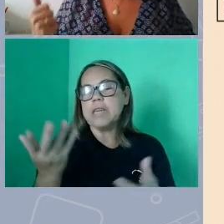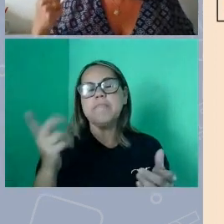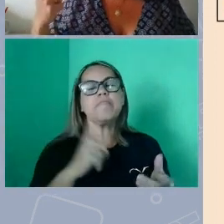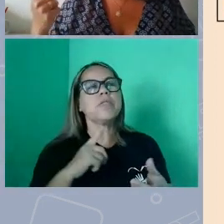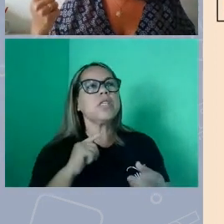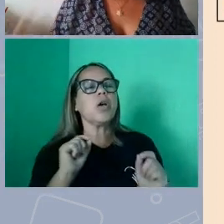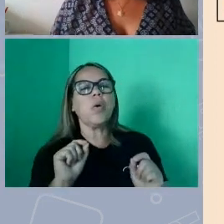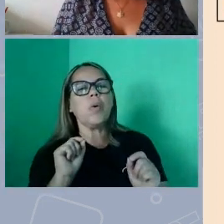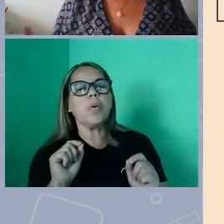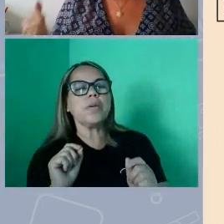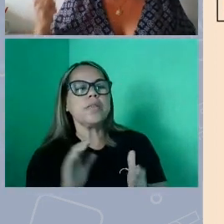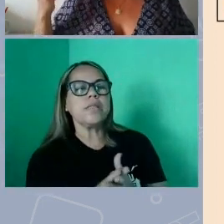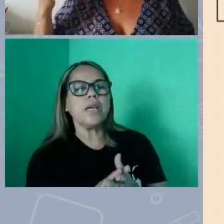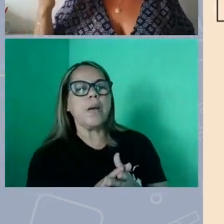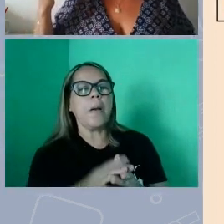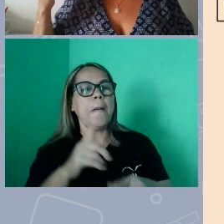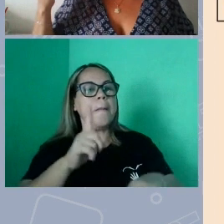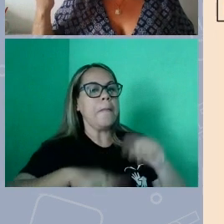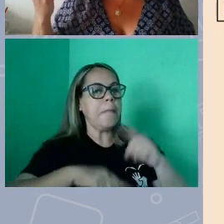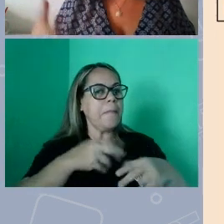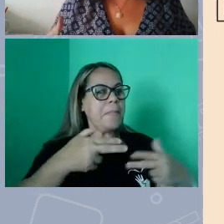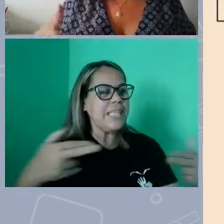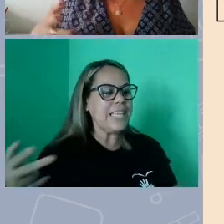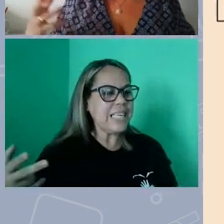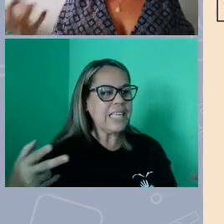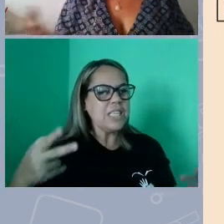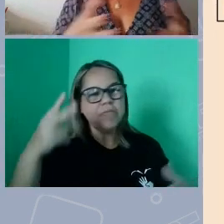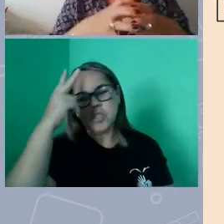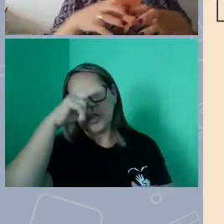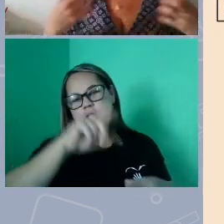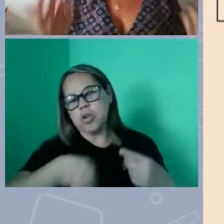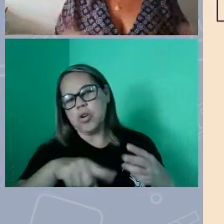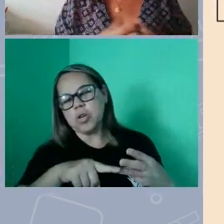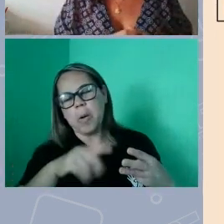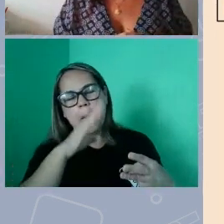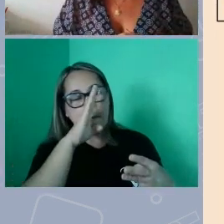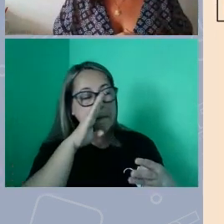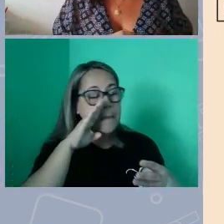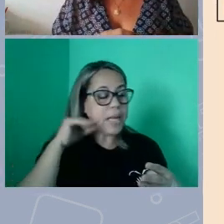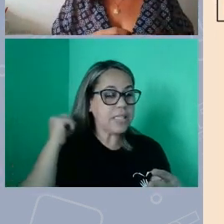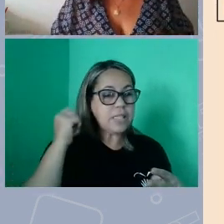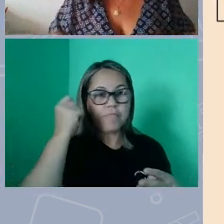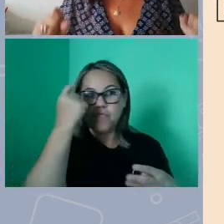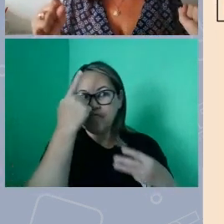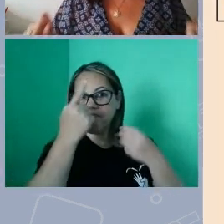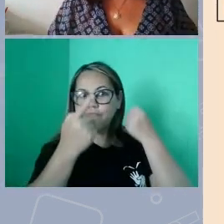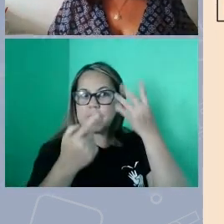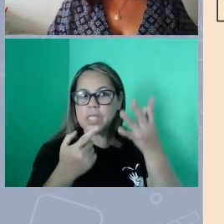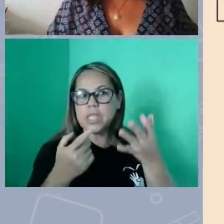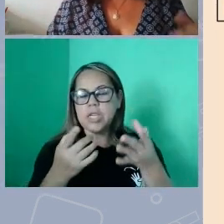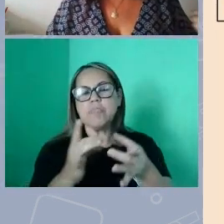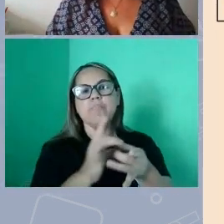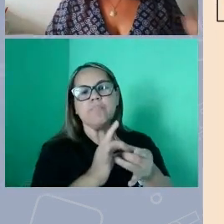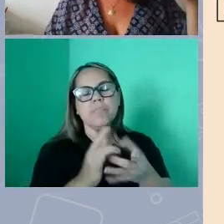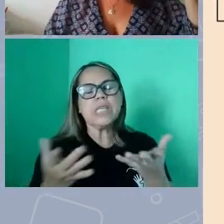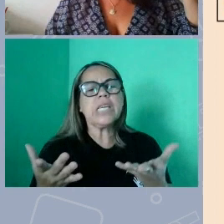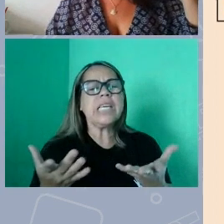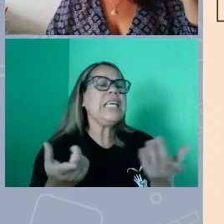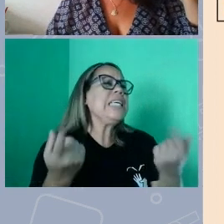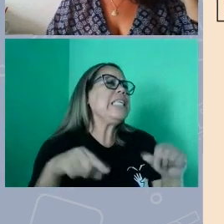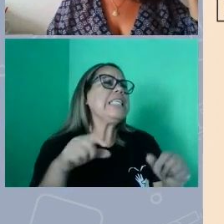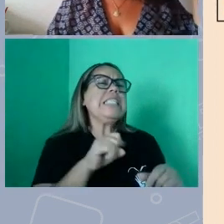o materialismo histórico o marxismo como ideias que se articulam e se fosse